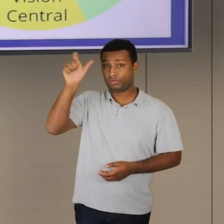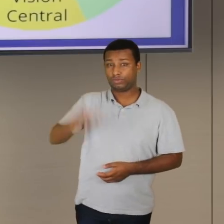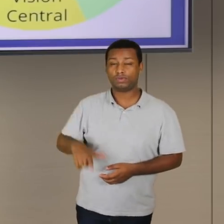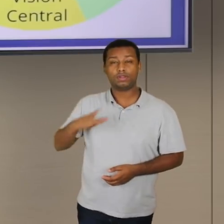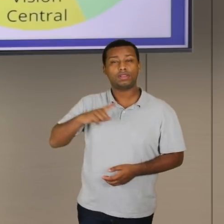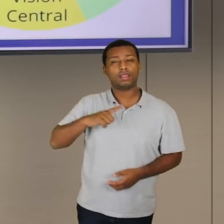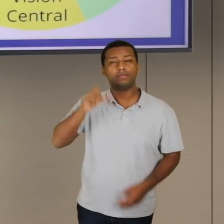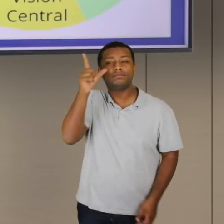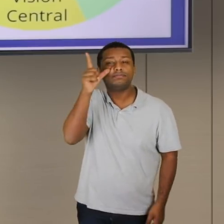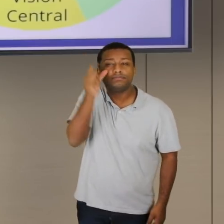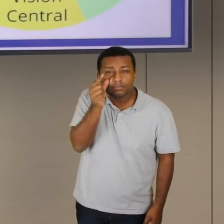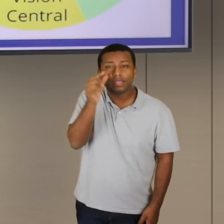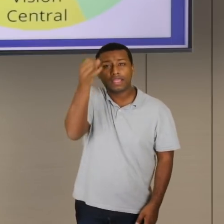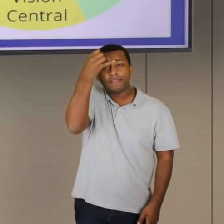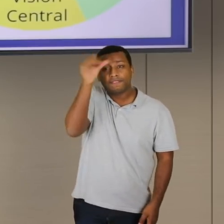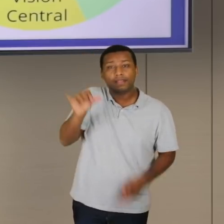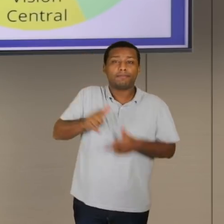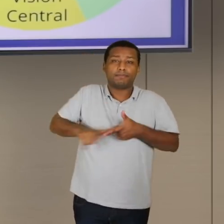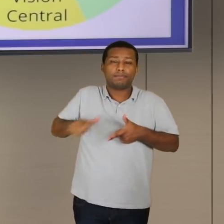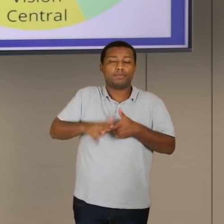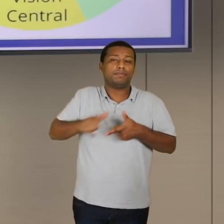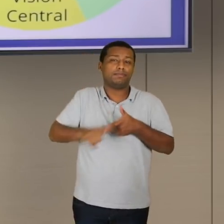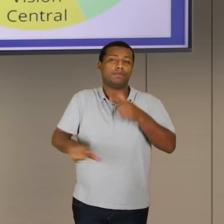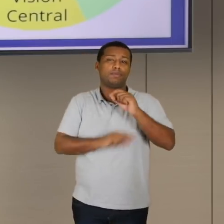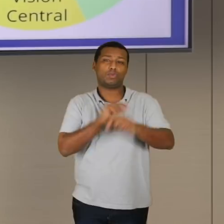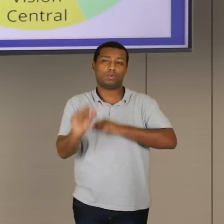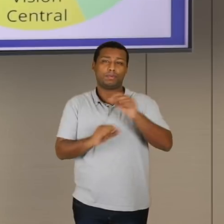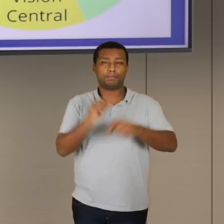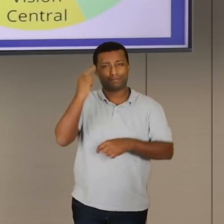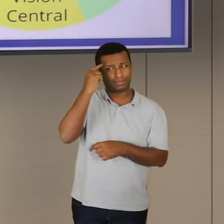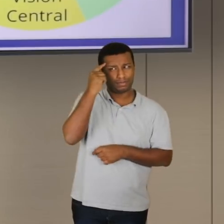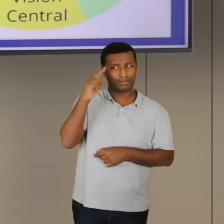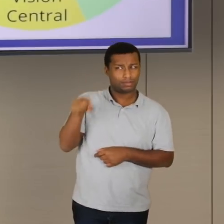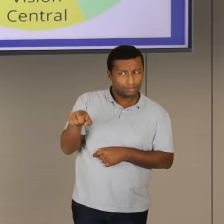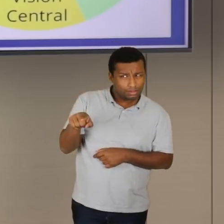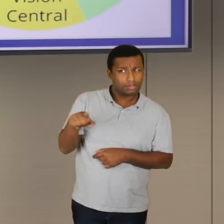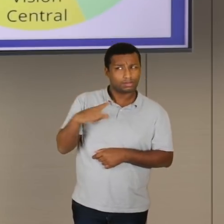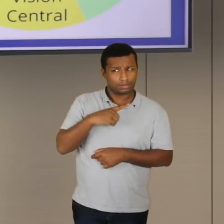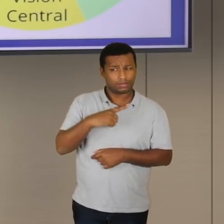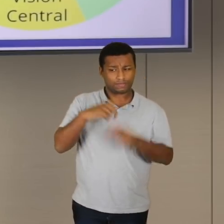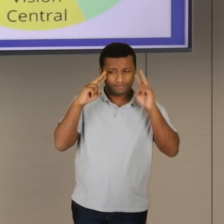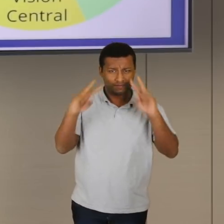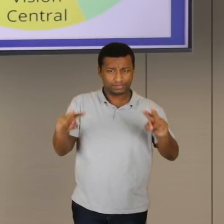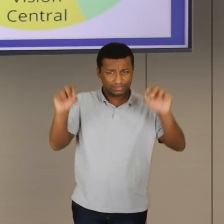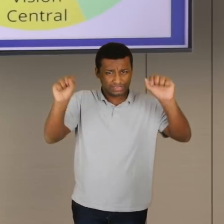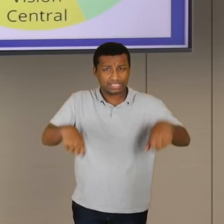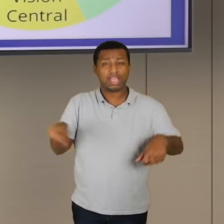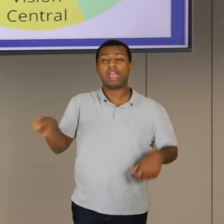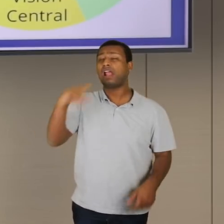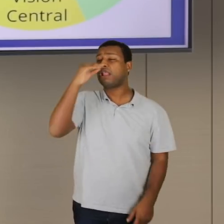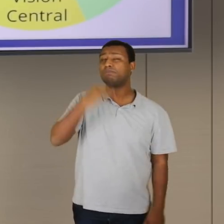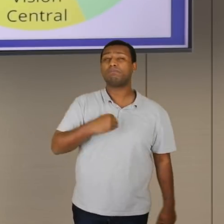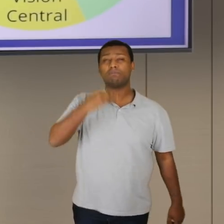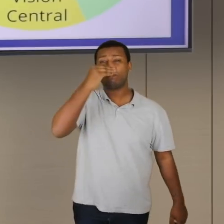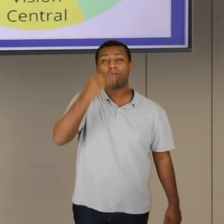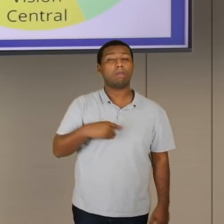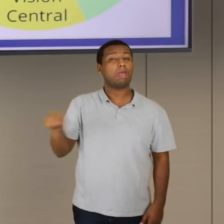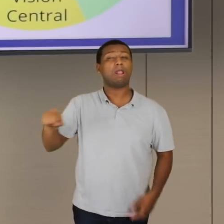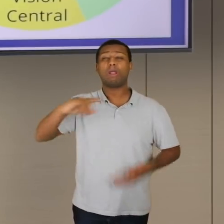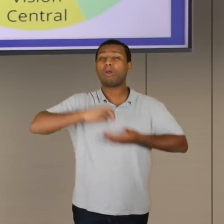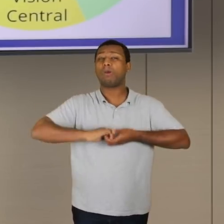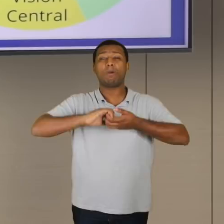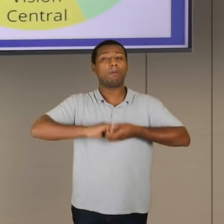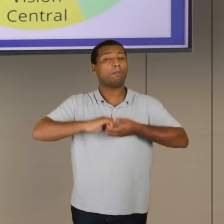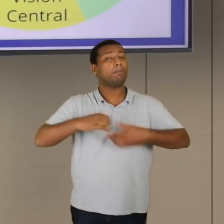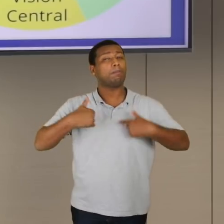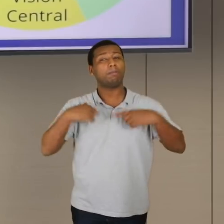é a autonomia. Essa criança que não tem esse campo visual, quando ela vai brincar, por exemplo, que ela vai correr, ela vai estar